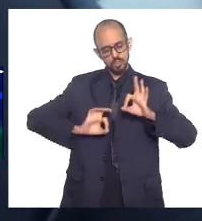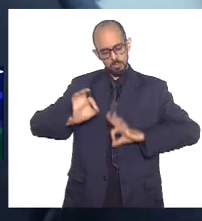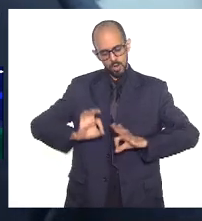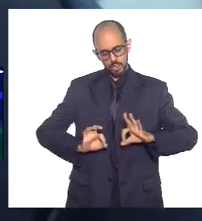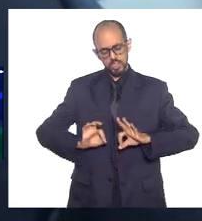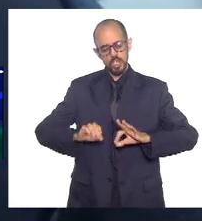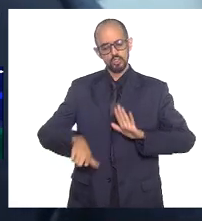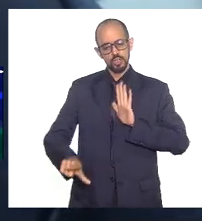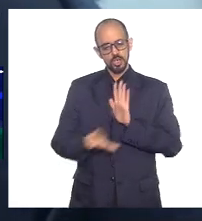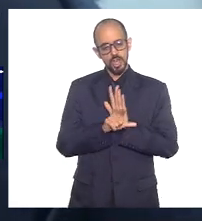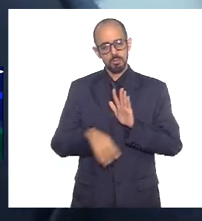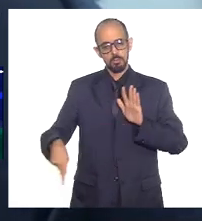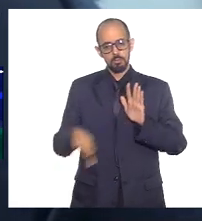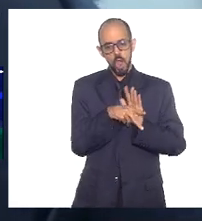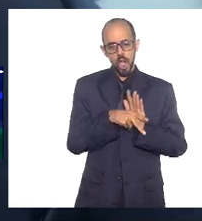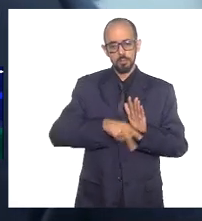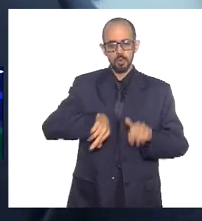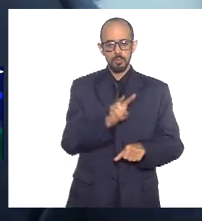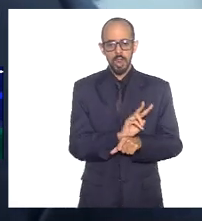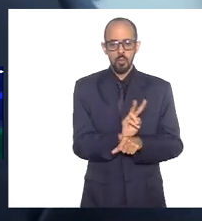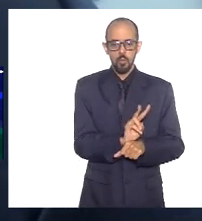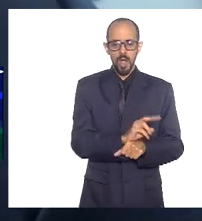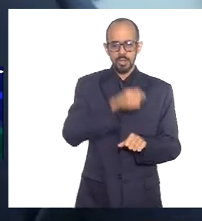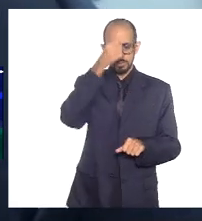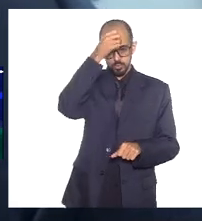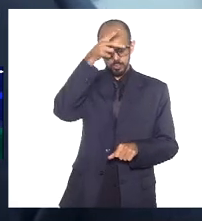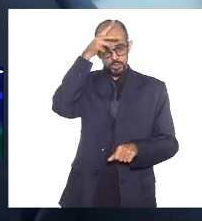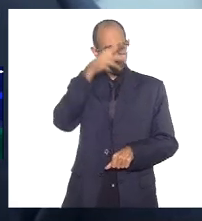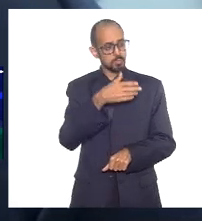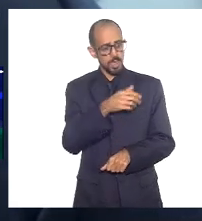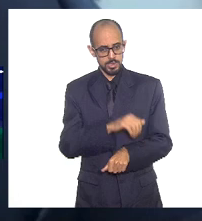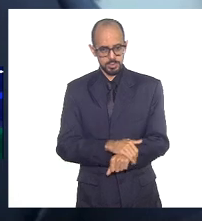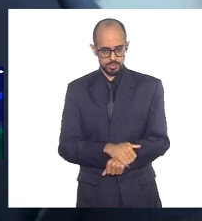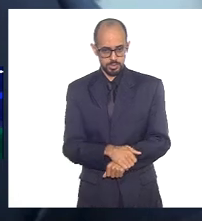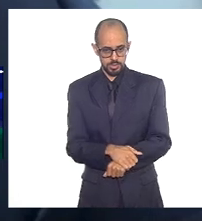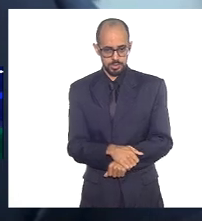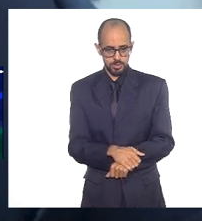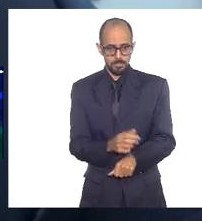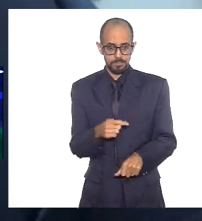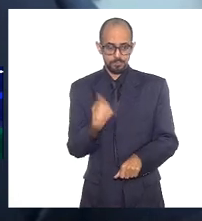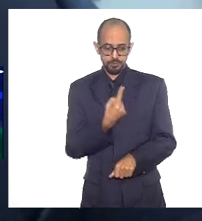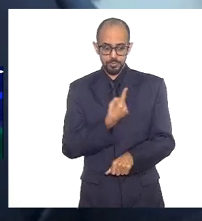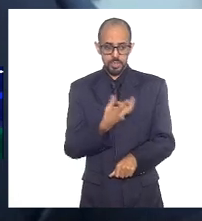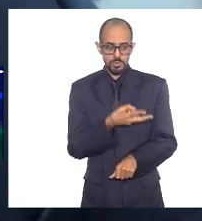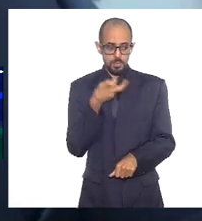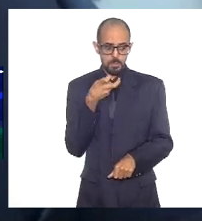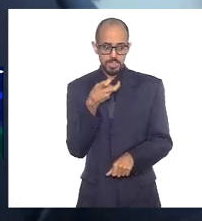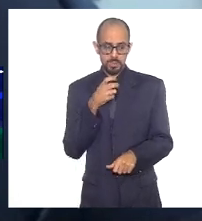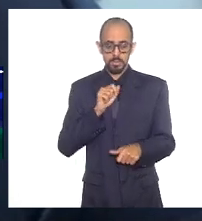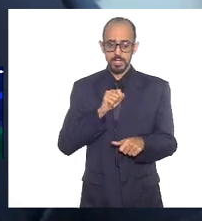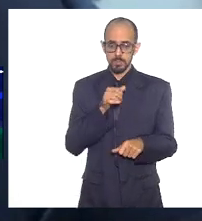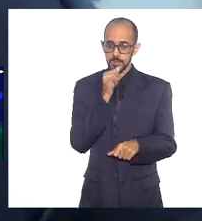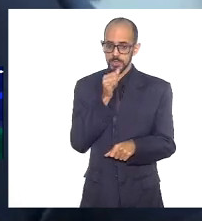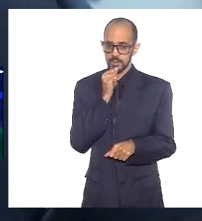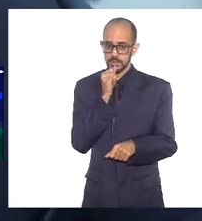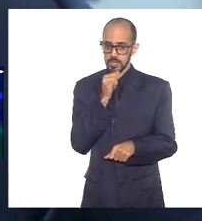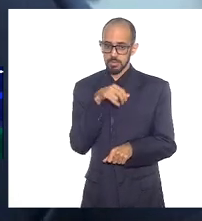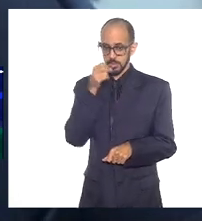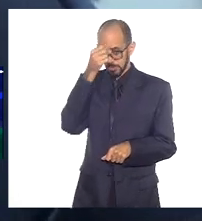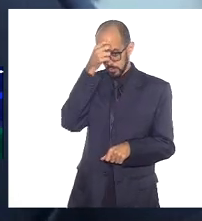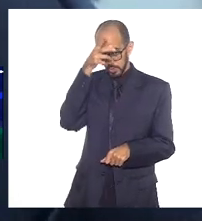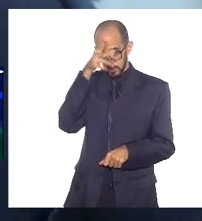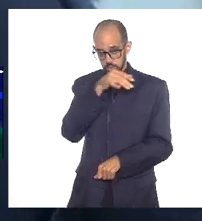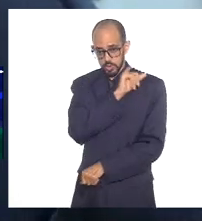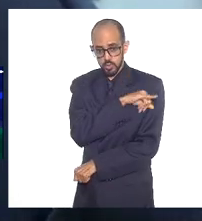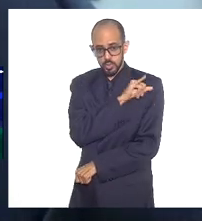específicos para as guardas municipais. A gente está observando, e aí eu me refiro, por exemplo, à Prefeitura do Rio de Janeiro,